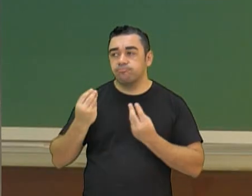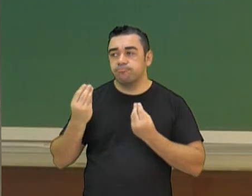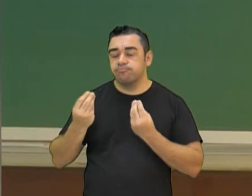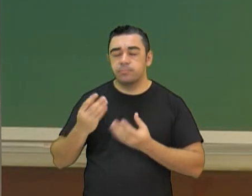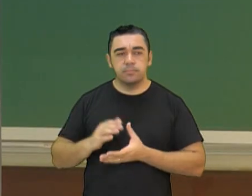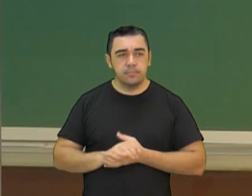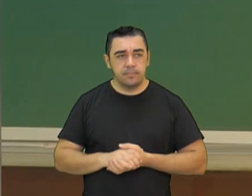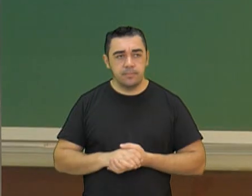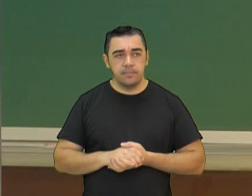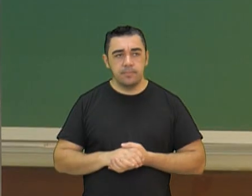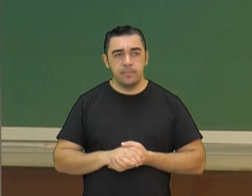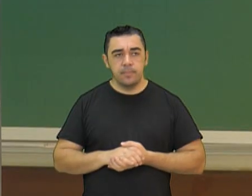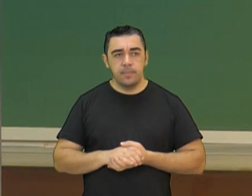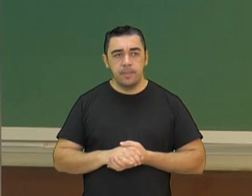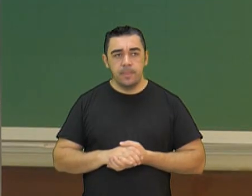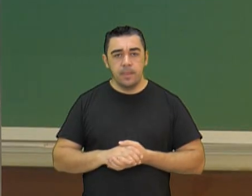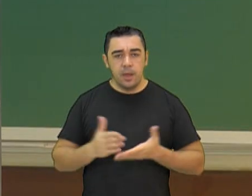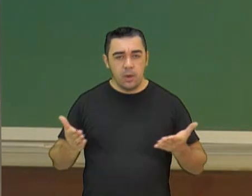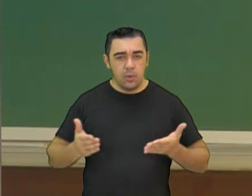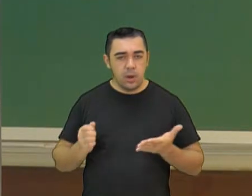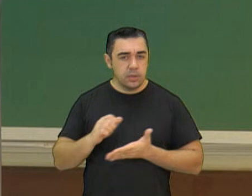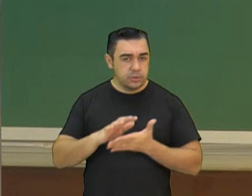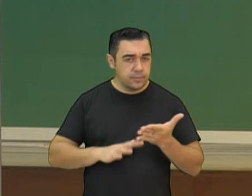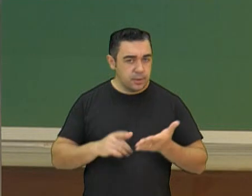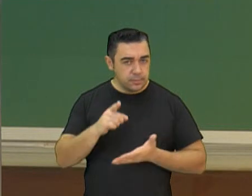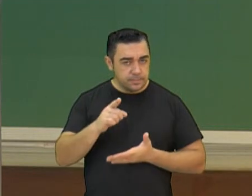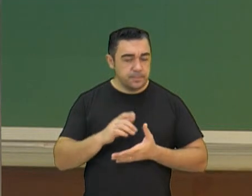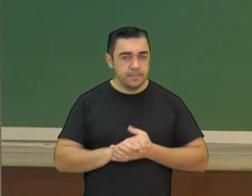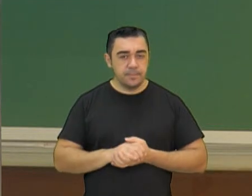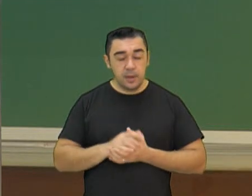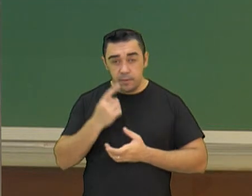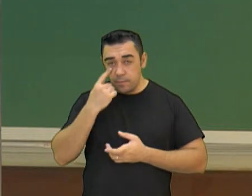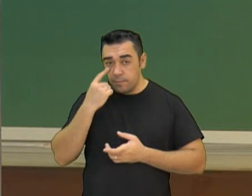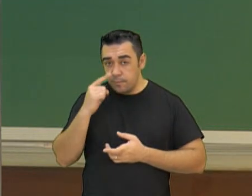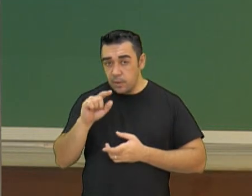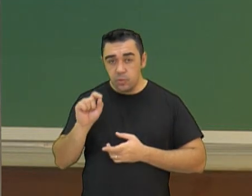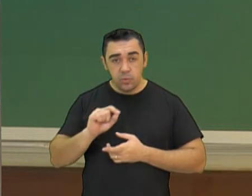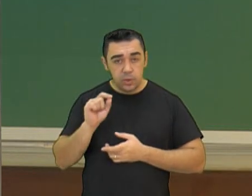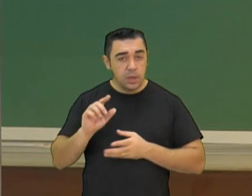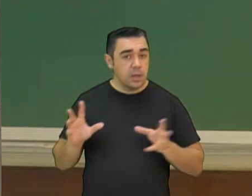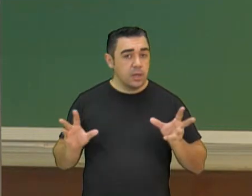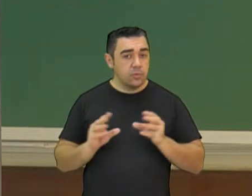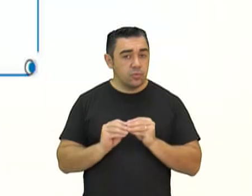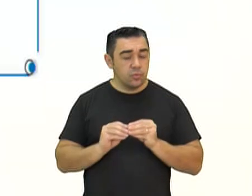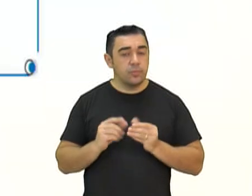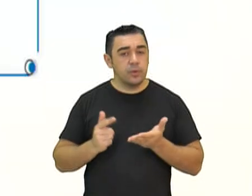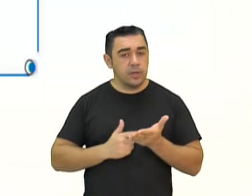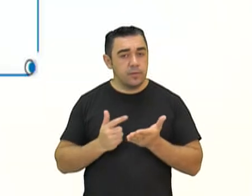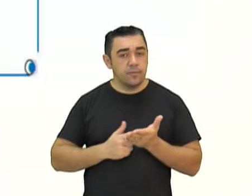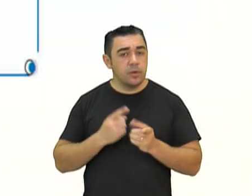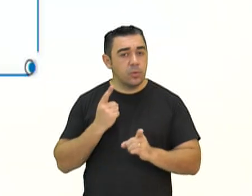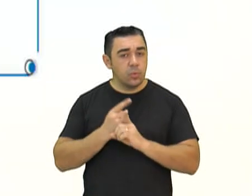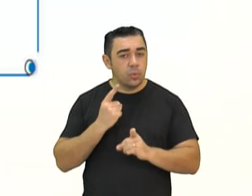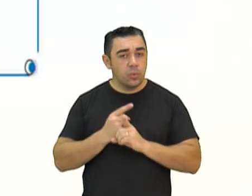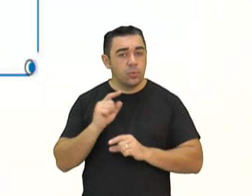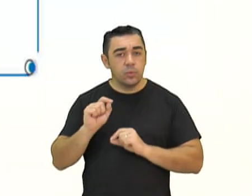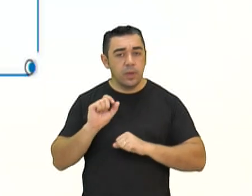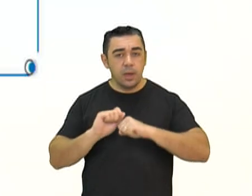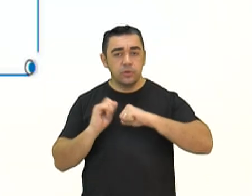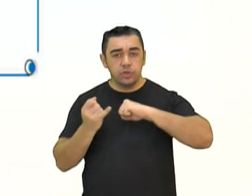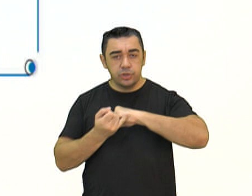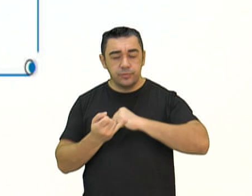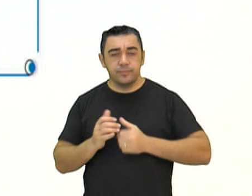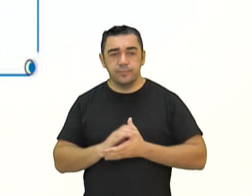certo? Agora vamos para mais uma questãozinha. Observe a sinopse desse livro e localize os